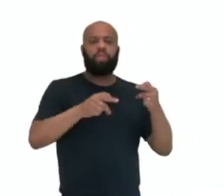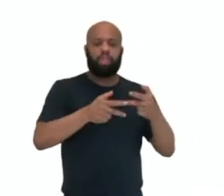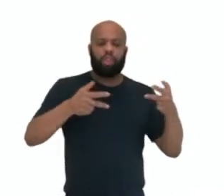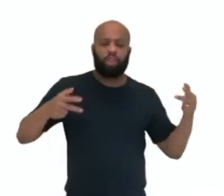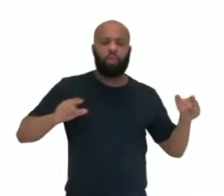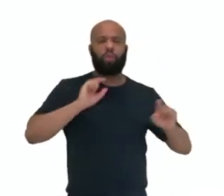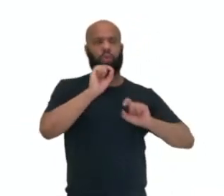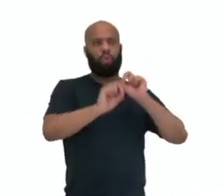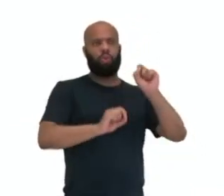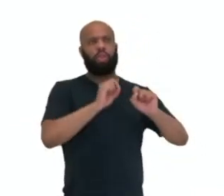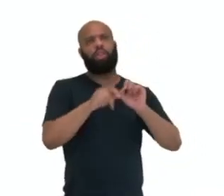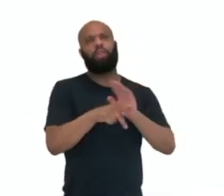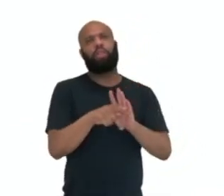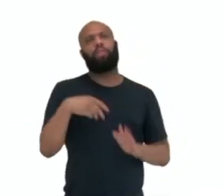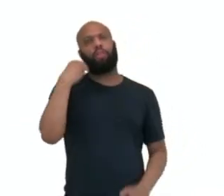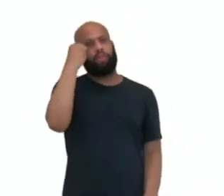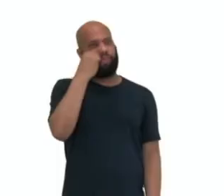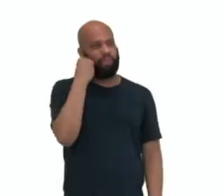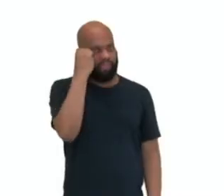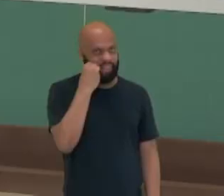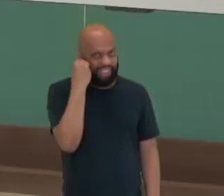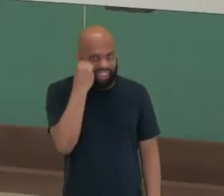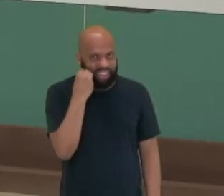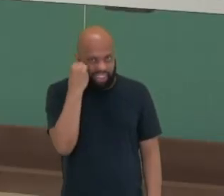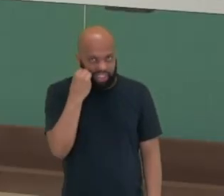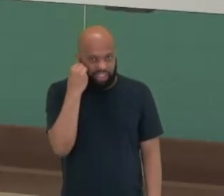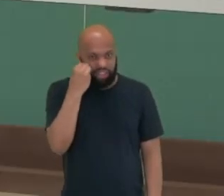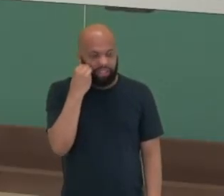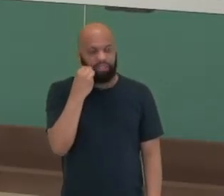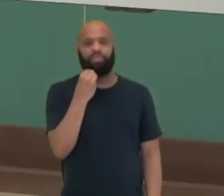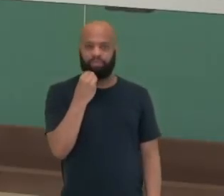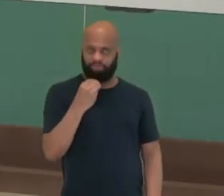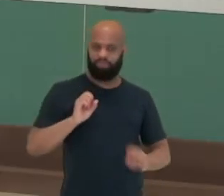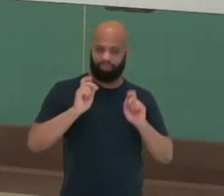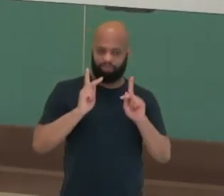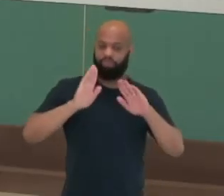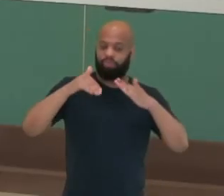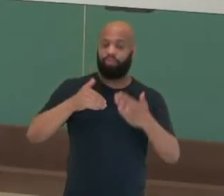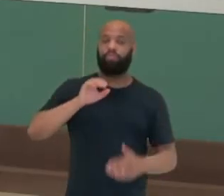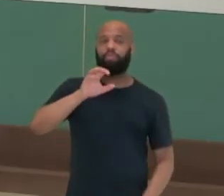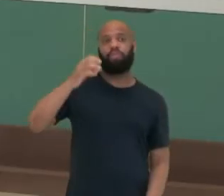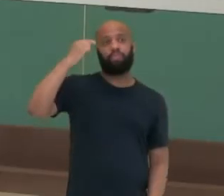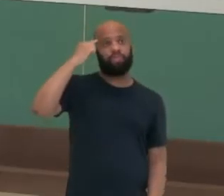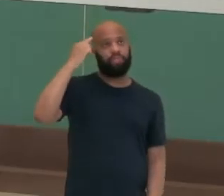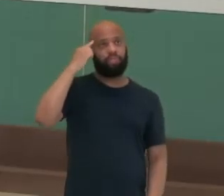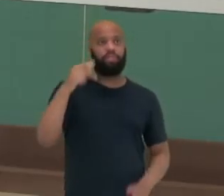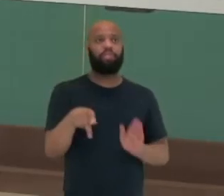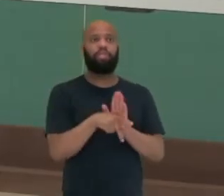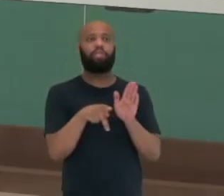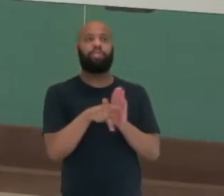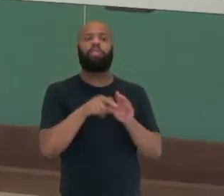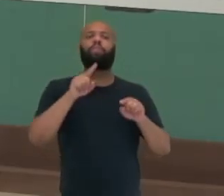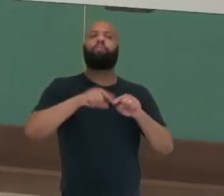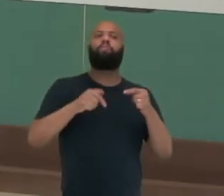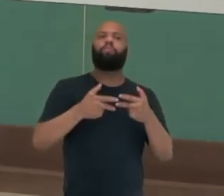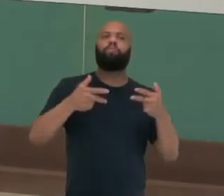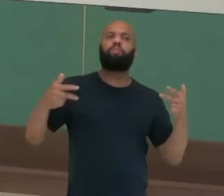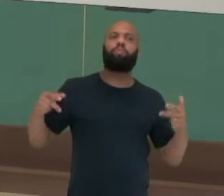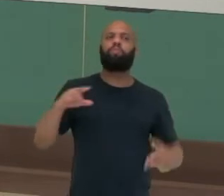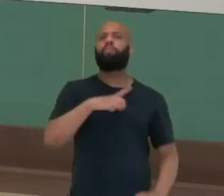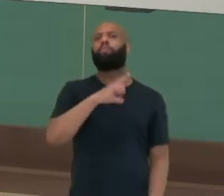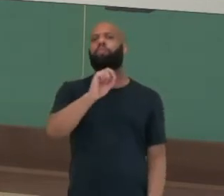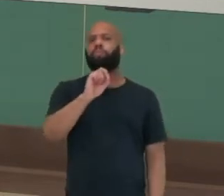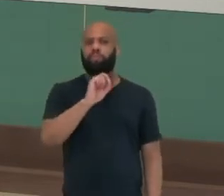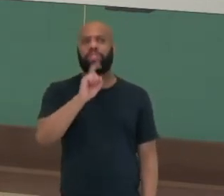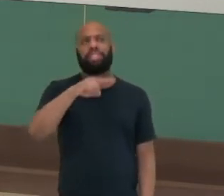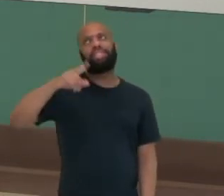reside na experiência sensível. Aí, essa ideia da causa material, ele remonta até